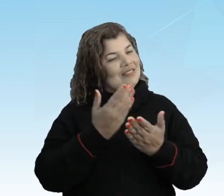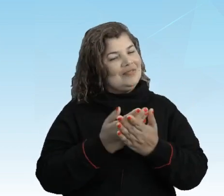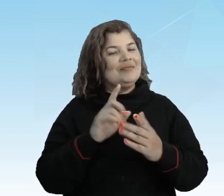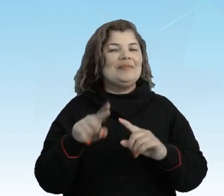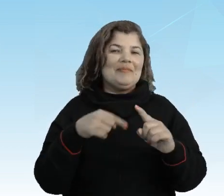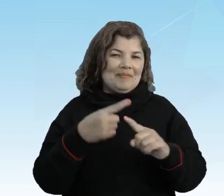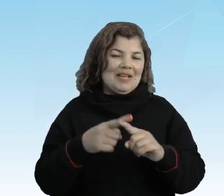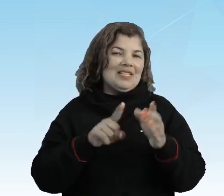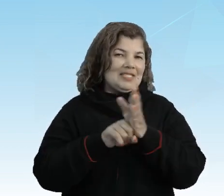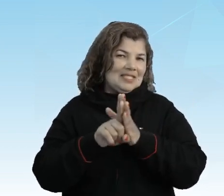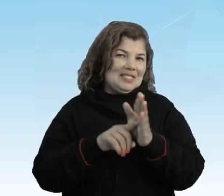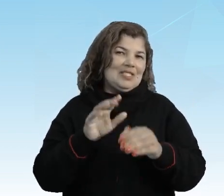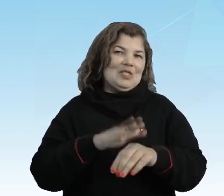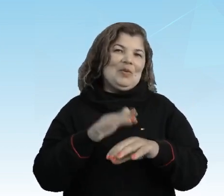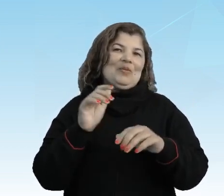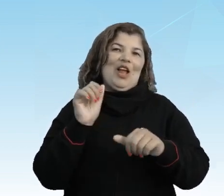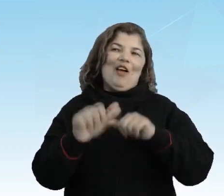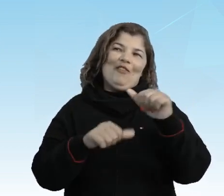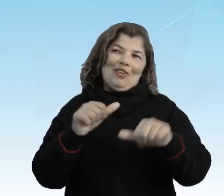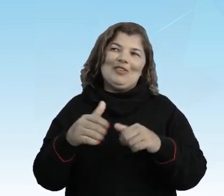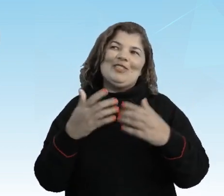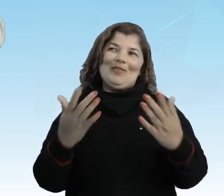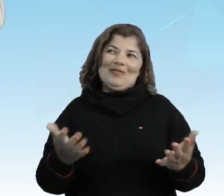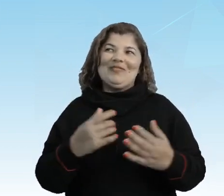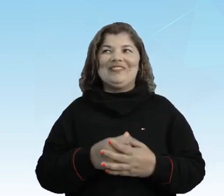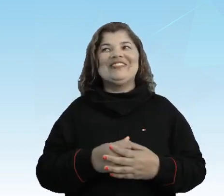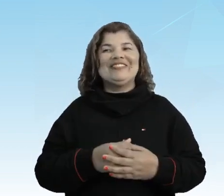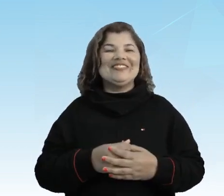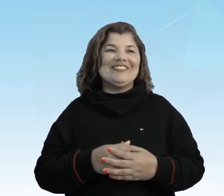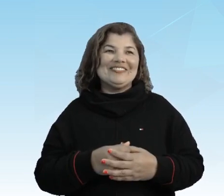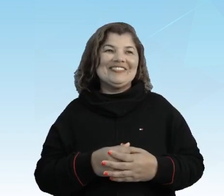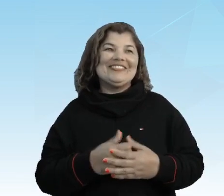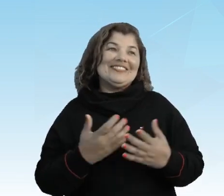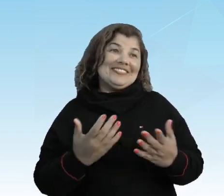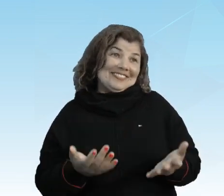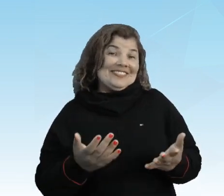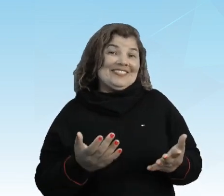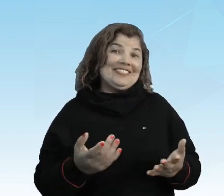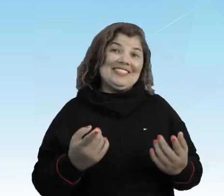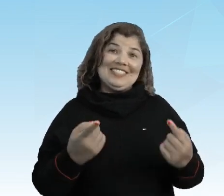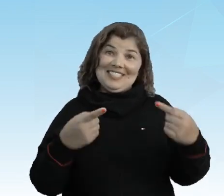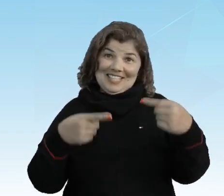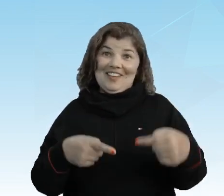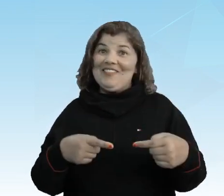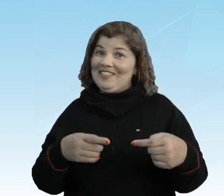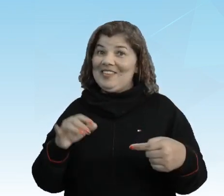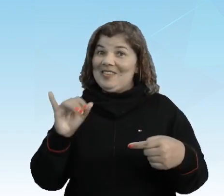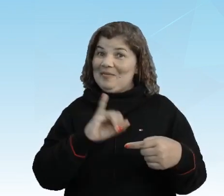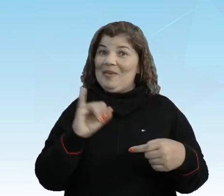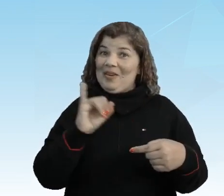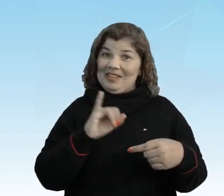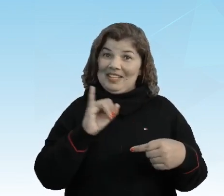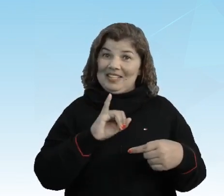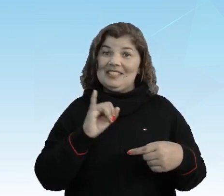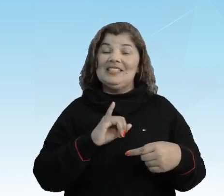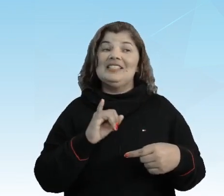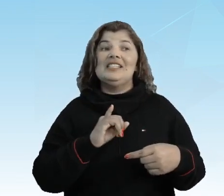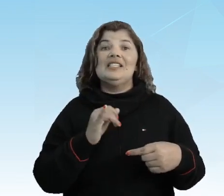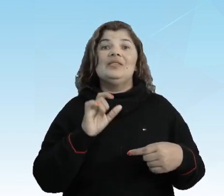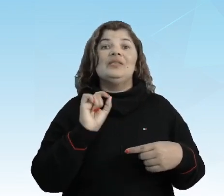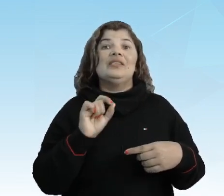mais sobre essa revolução? Professor, algum desafio? Desafio que eu já frisei aqui, mas eu gostaria de